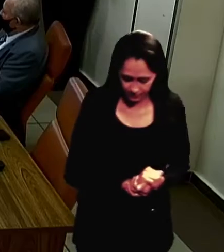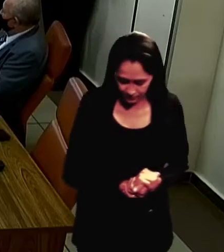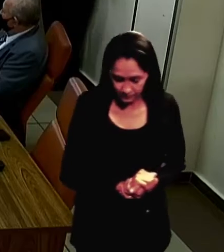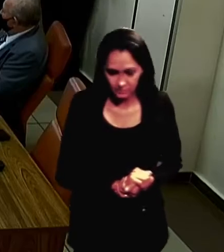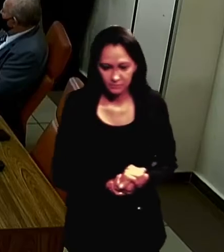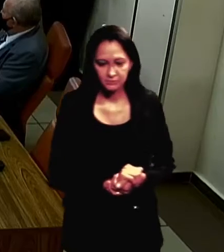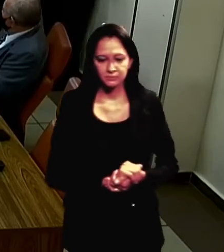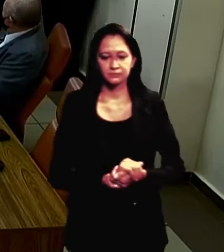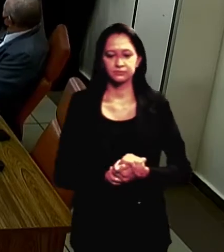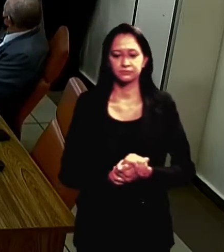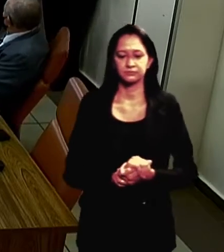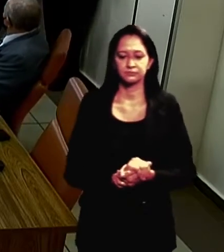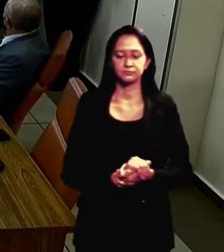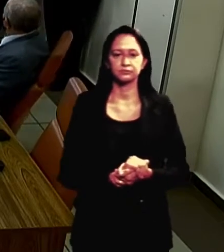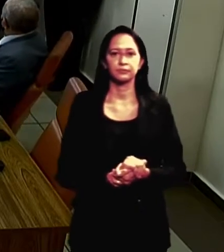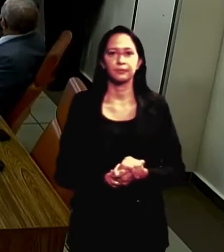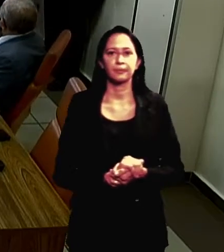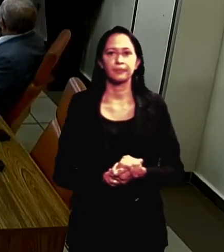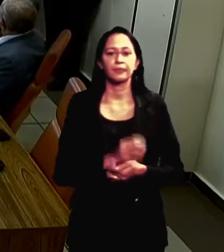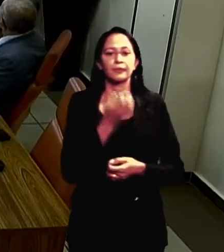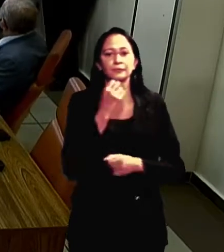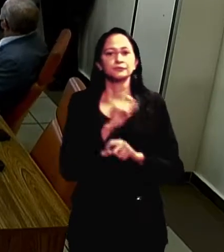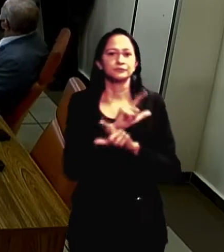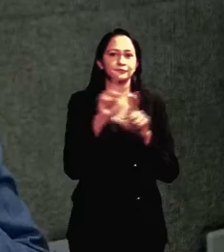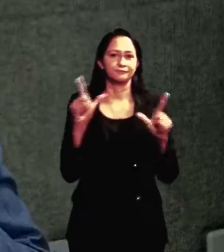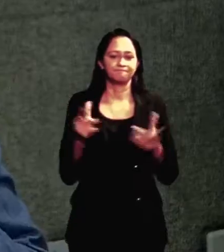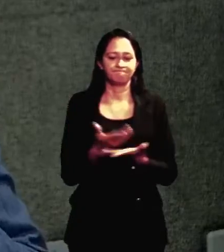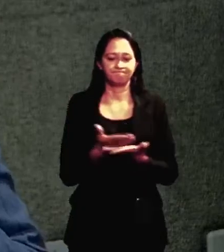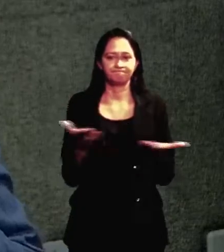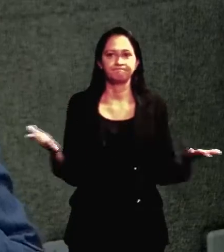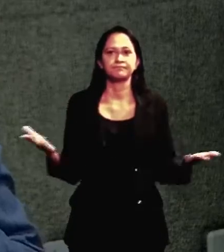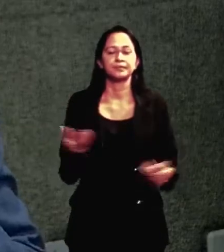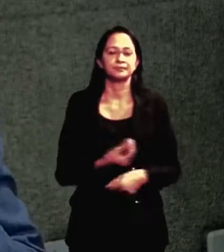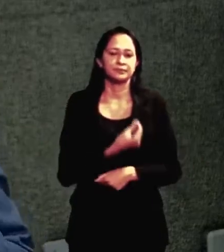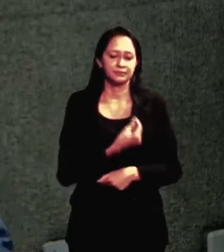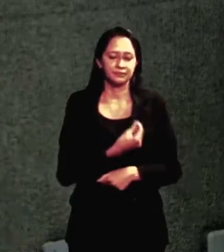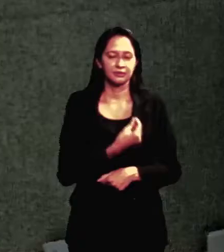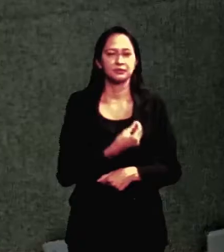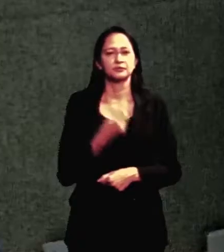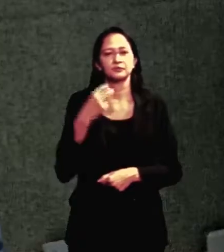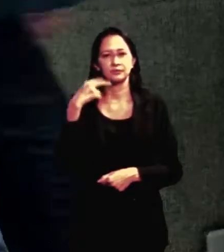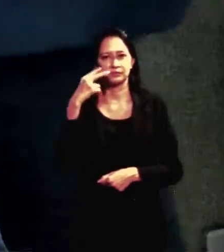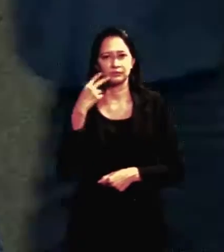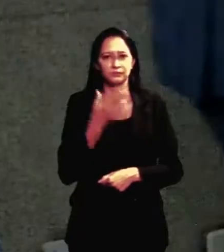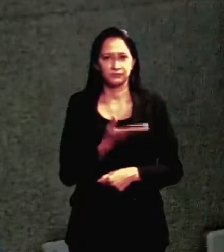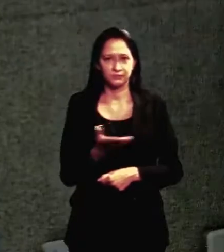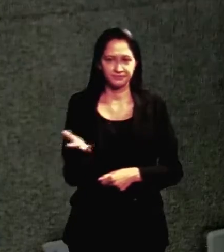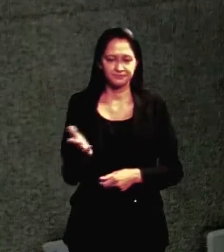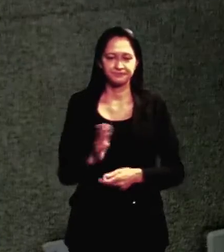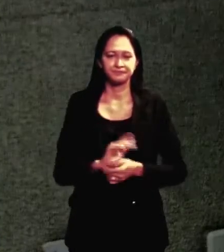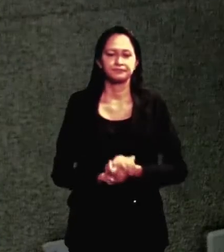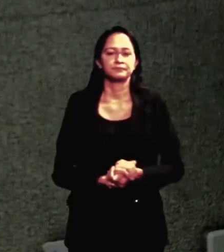Bom dia a todos e a todas, todos os presentes, colegas vereadores.